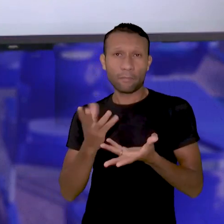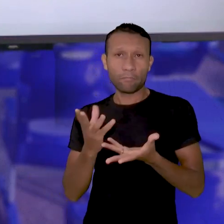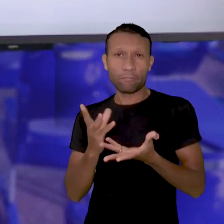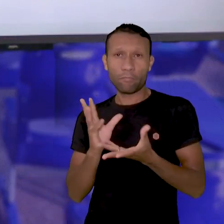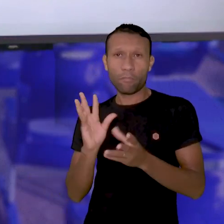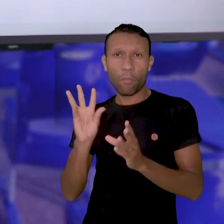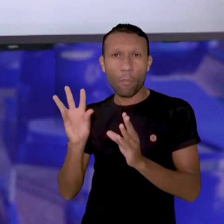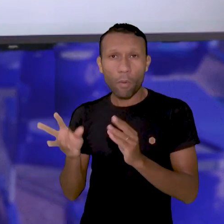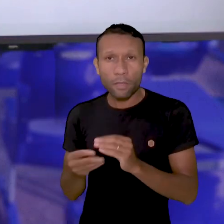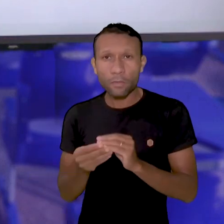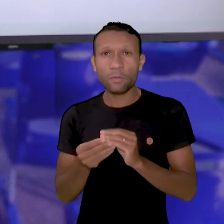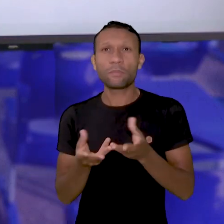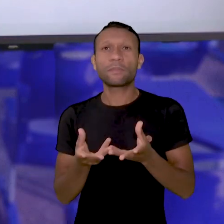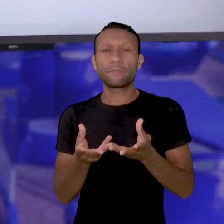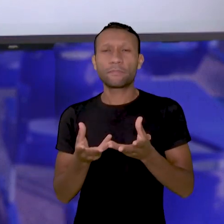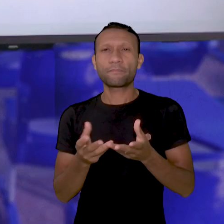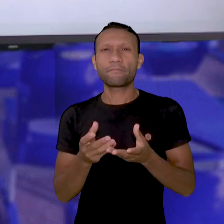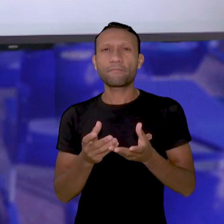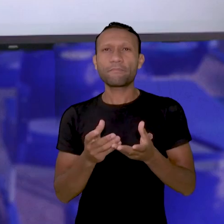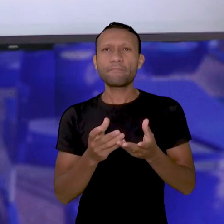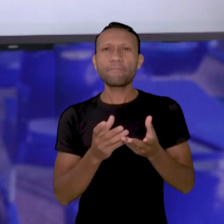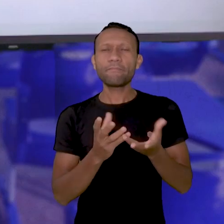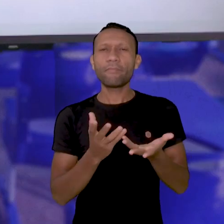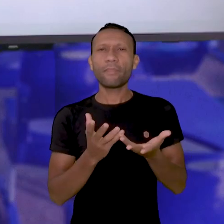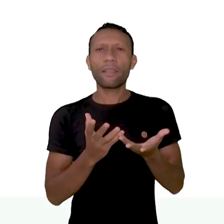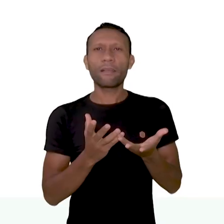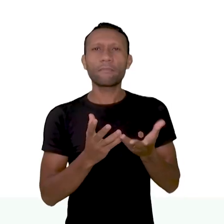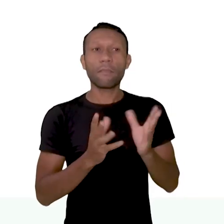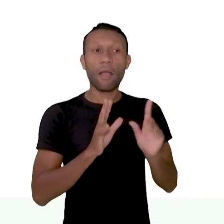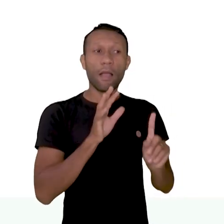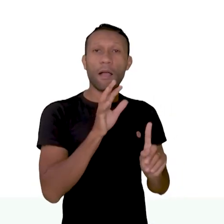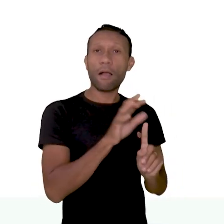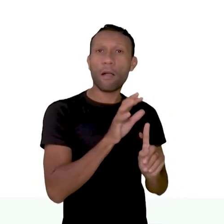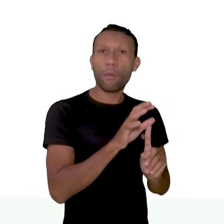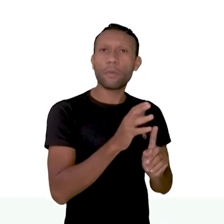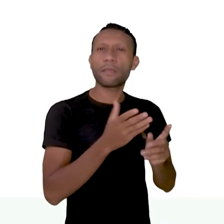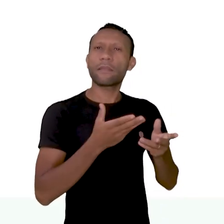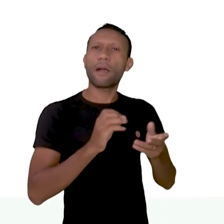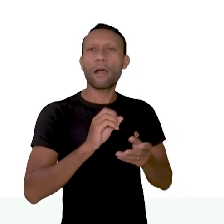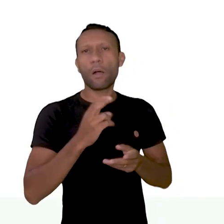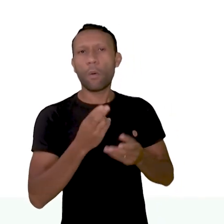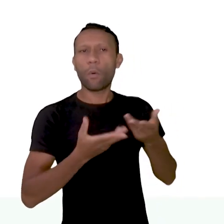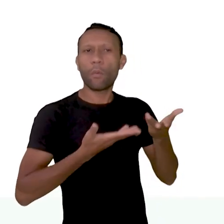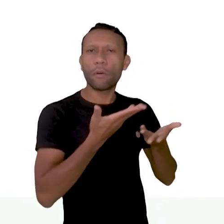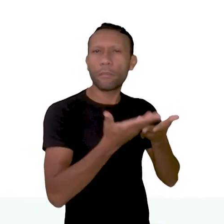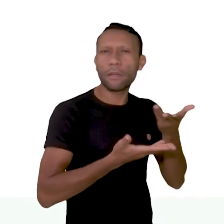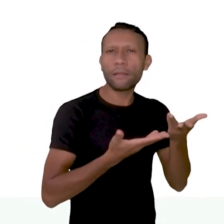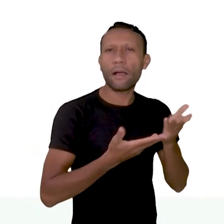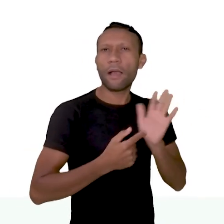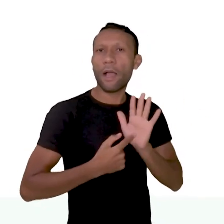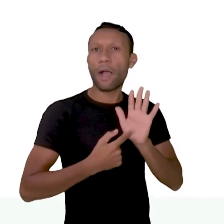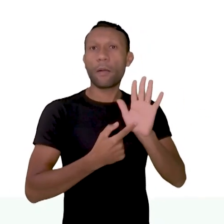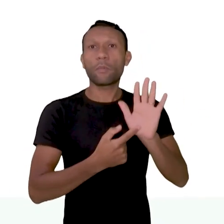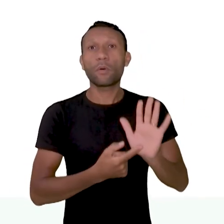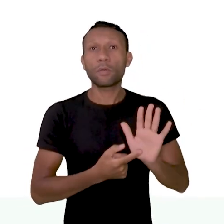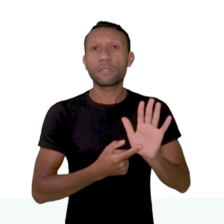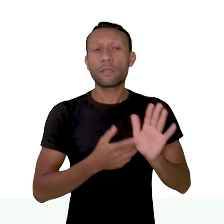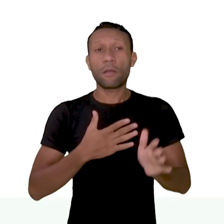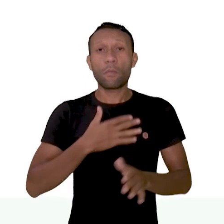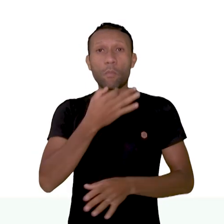isso. A argumentação, né? A definição. Argumentar é apresentar uma opinião fundamentada